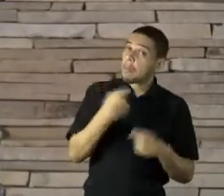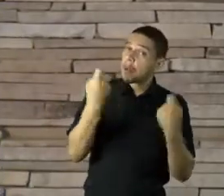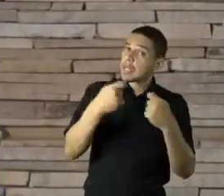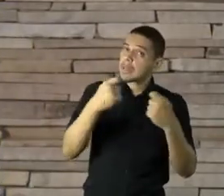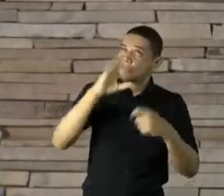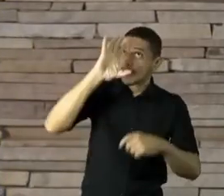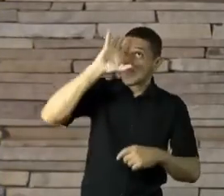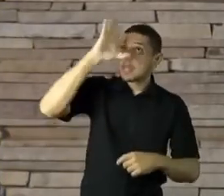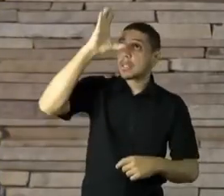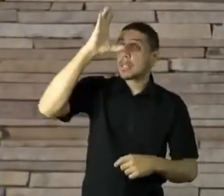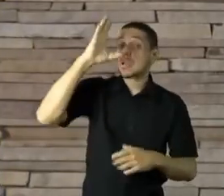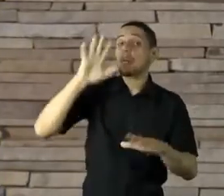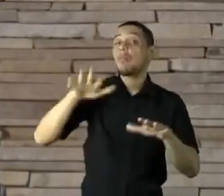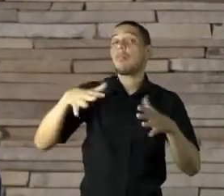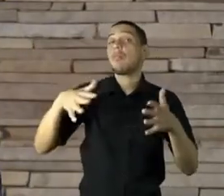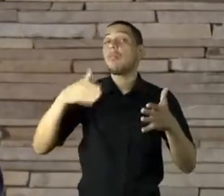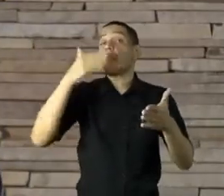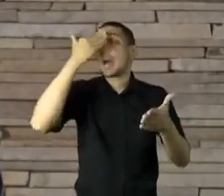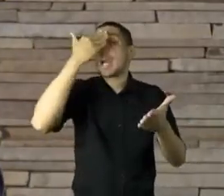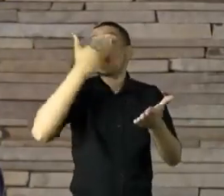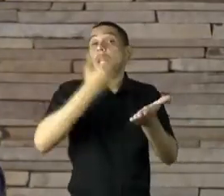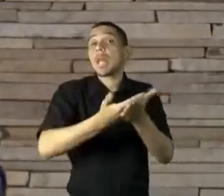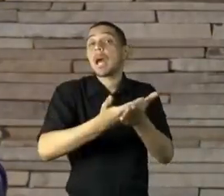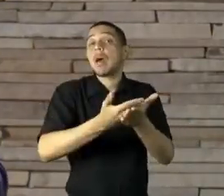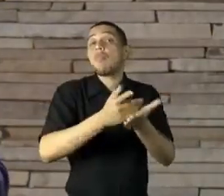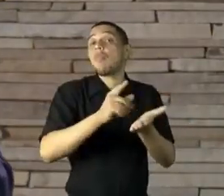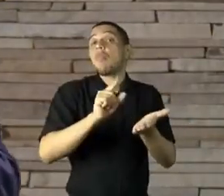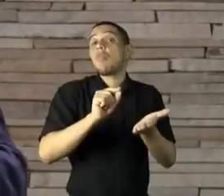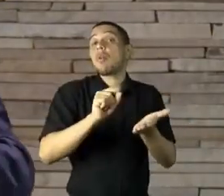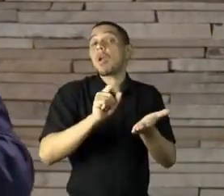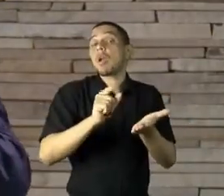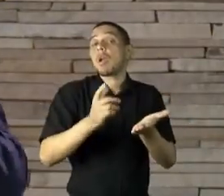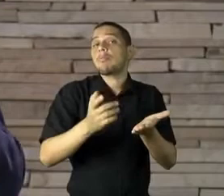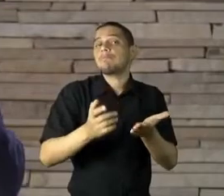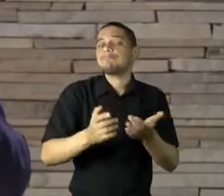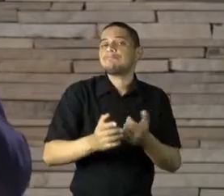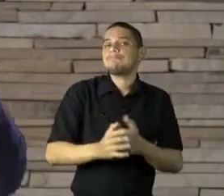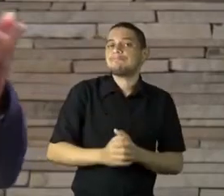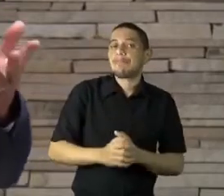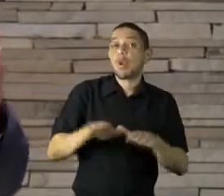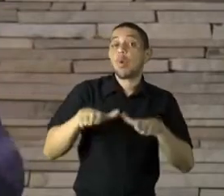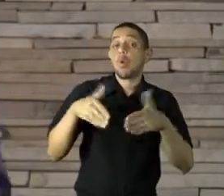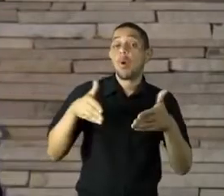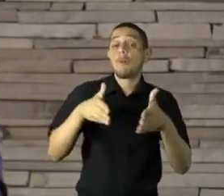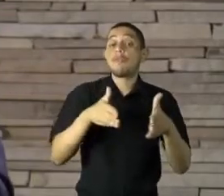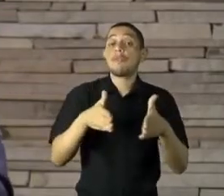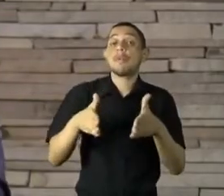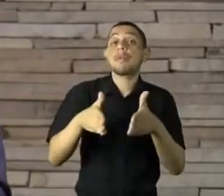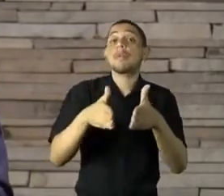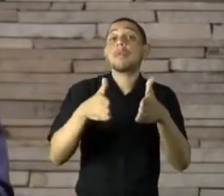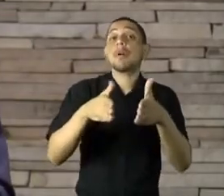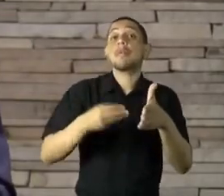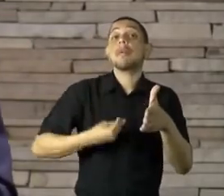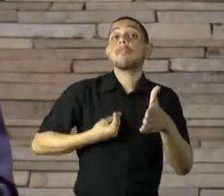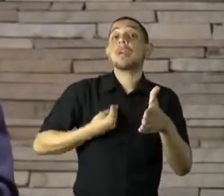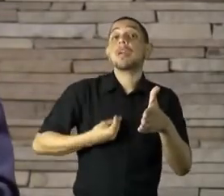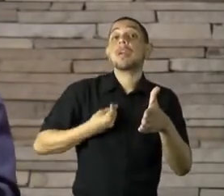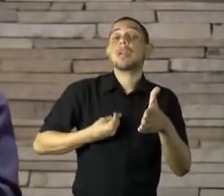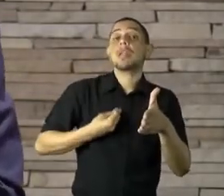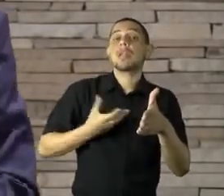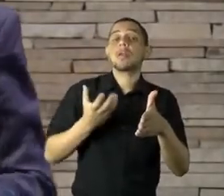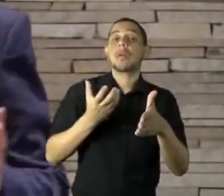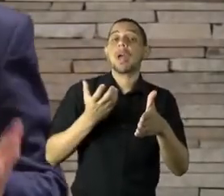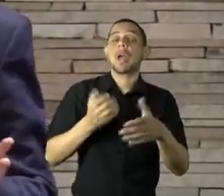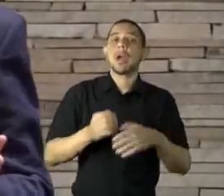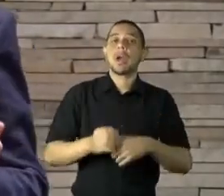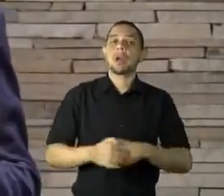que nós acreditamos é preciso decidirmos Qual será o rumo e o destino da nossa vida